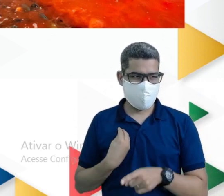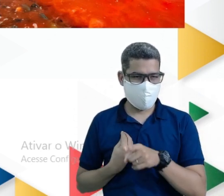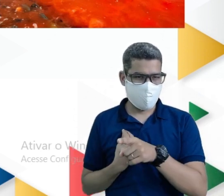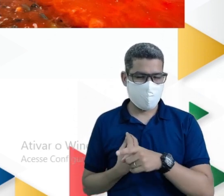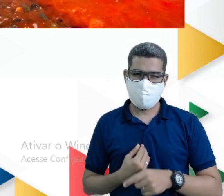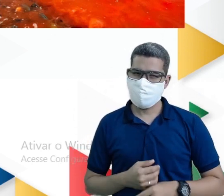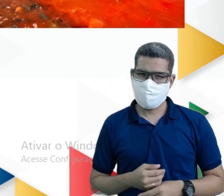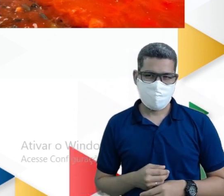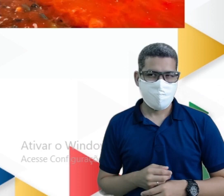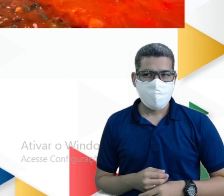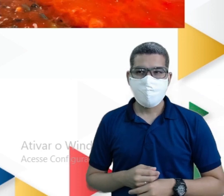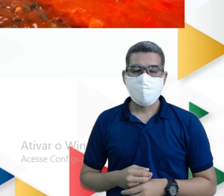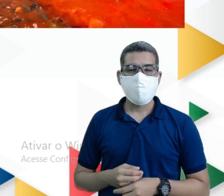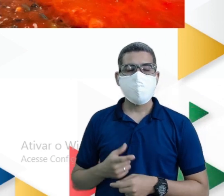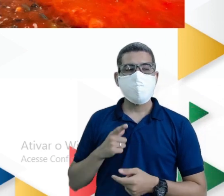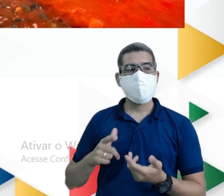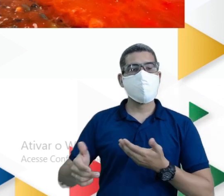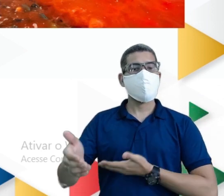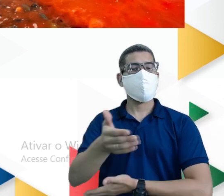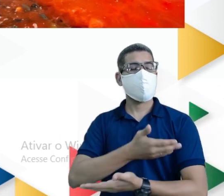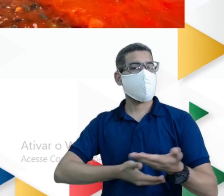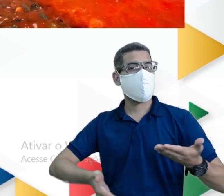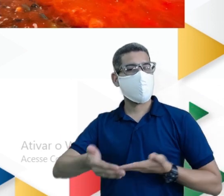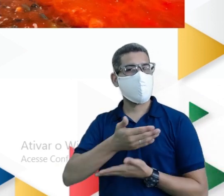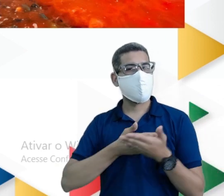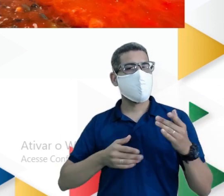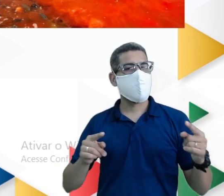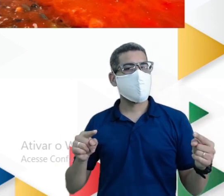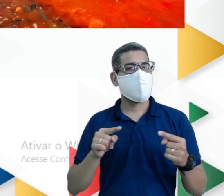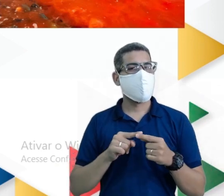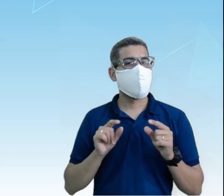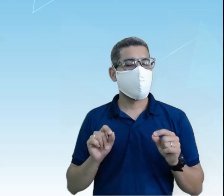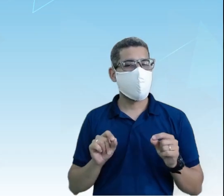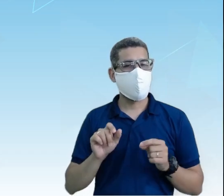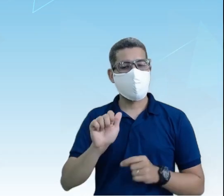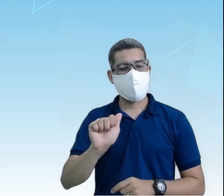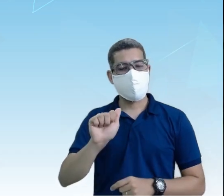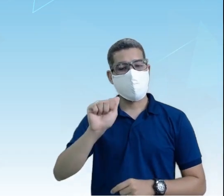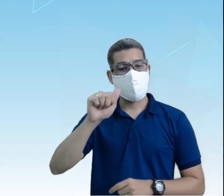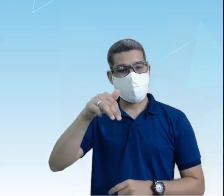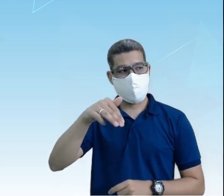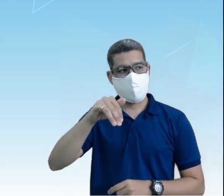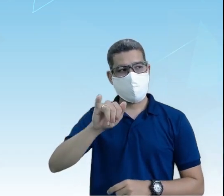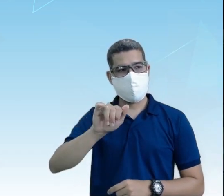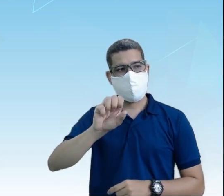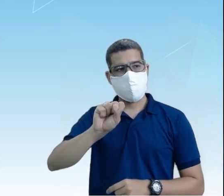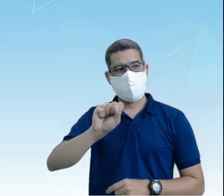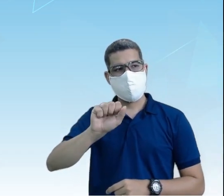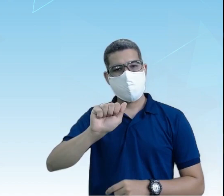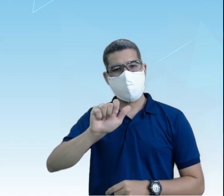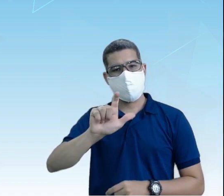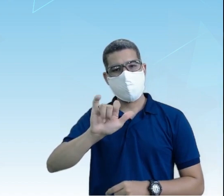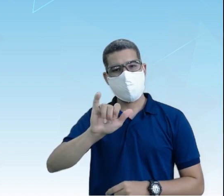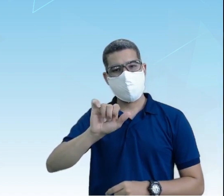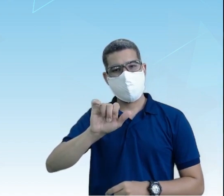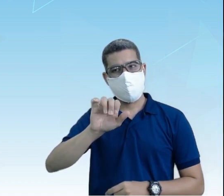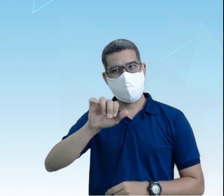Então, esse tipo de relação aí a gente chama de amensalismo, porque uma espécie ela